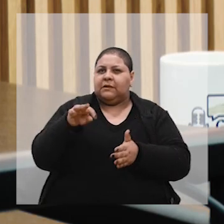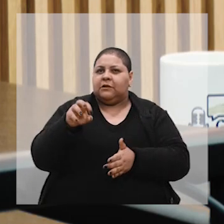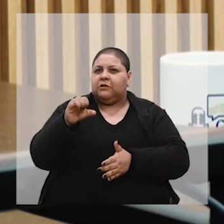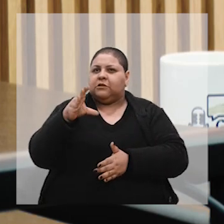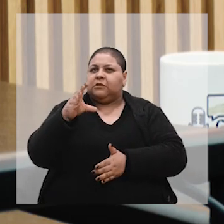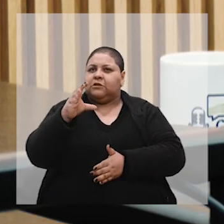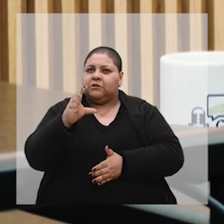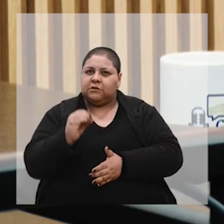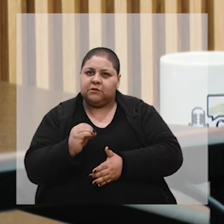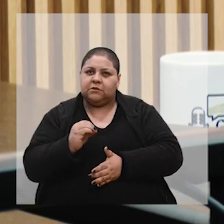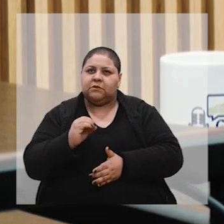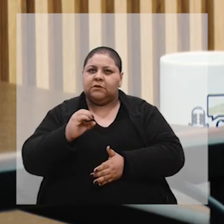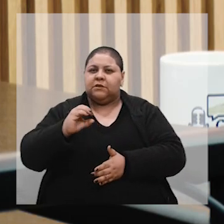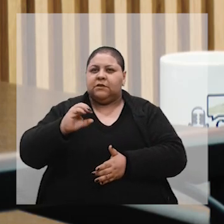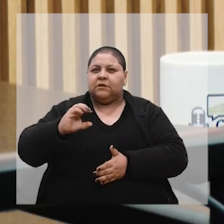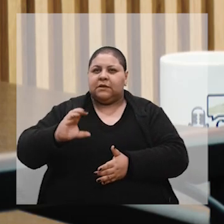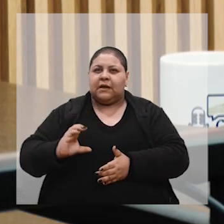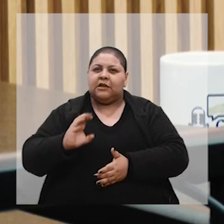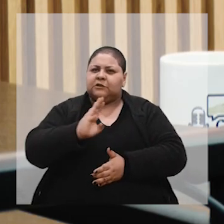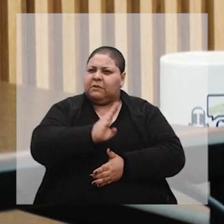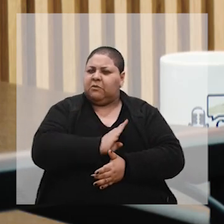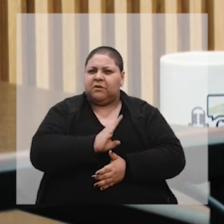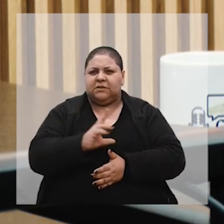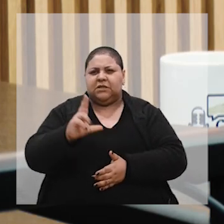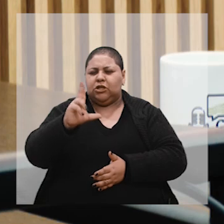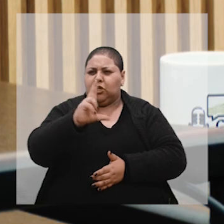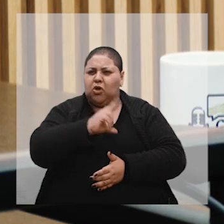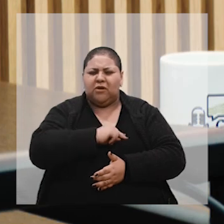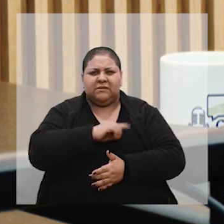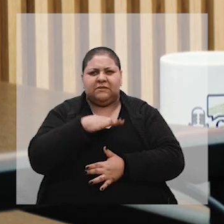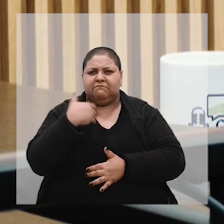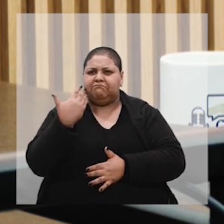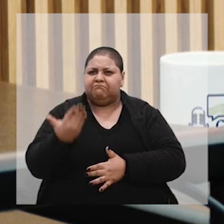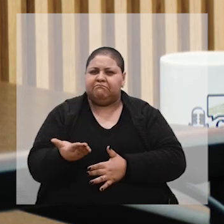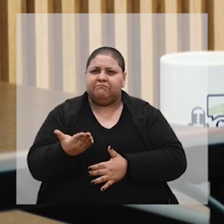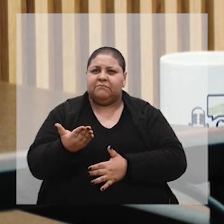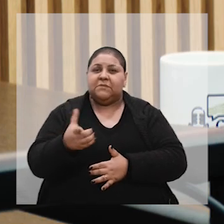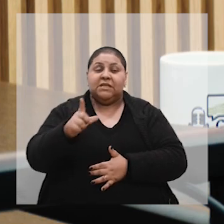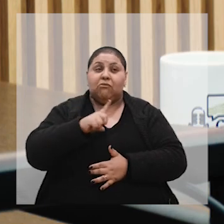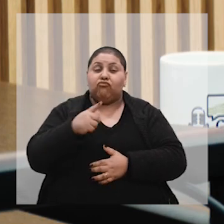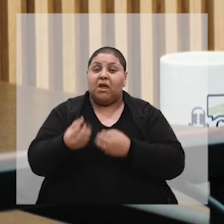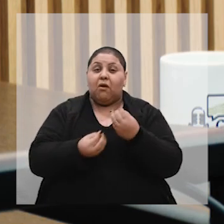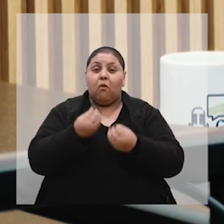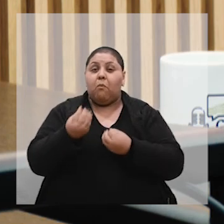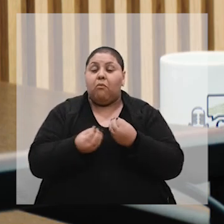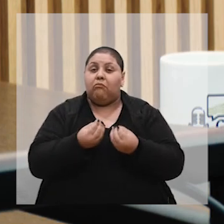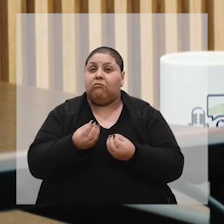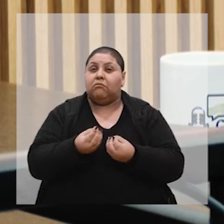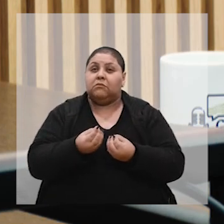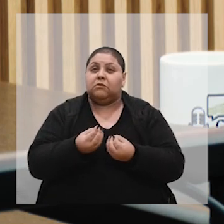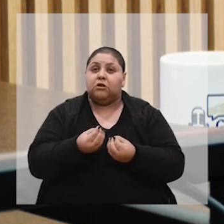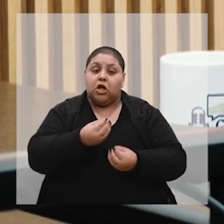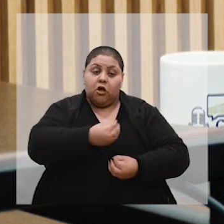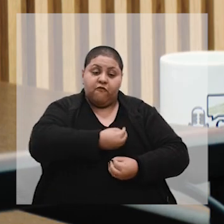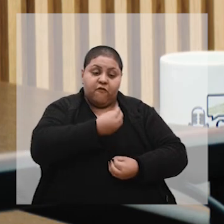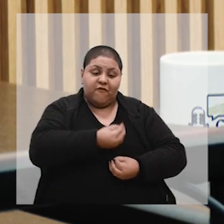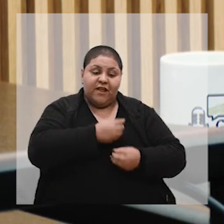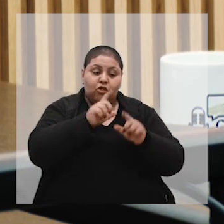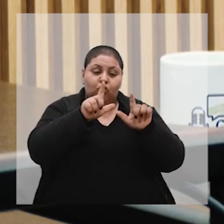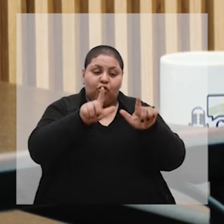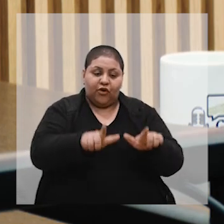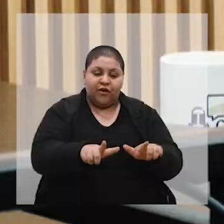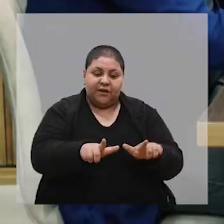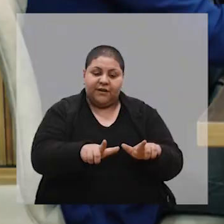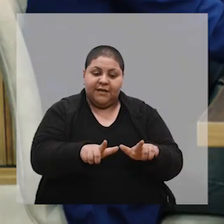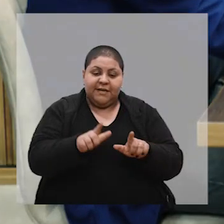nós temos o... Carlos Barbosa. Carlos Barbosa, né? Nossa, Então... não tem como tu viver num